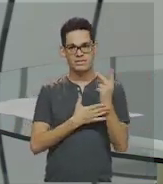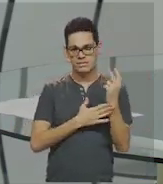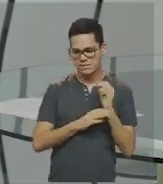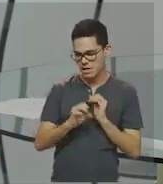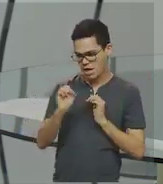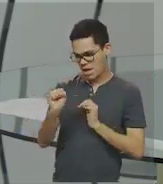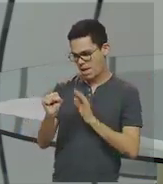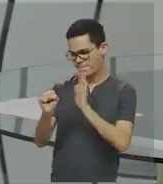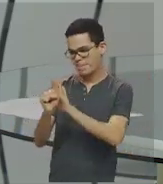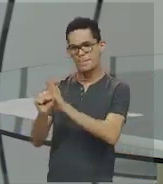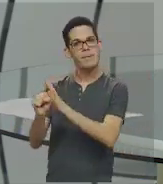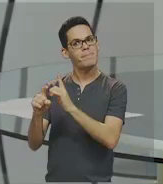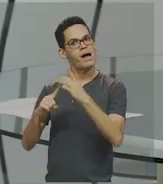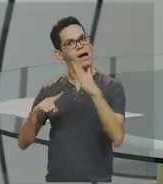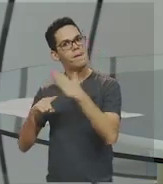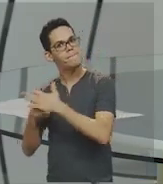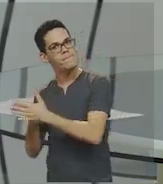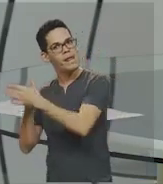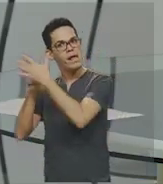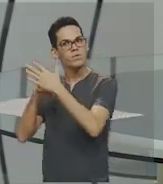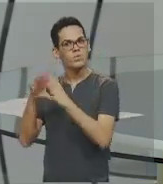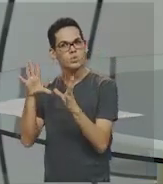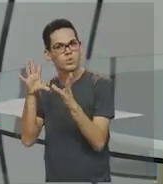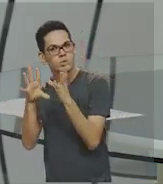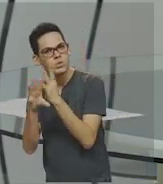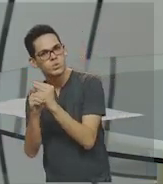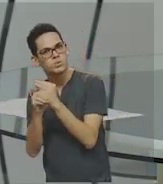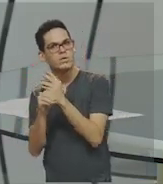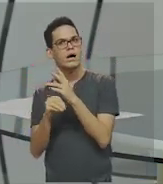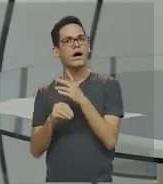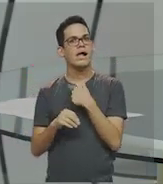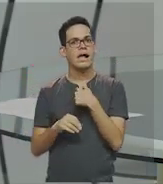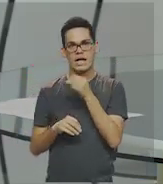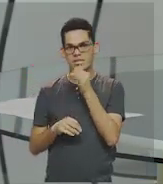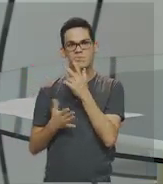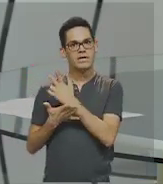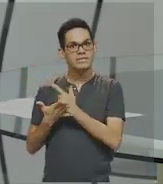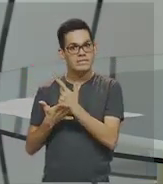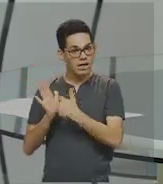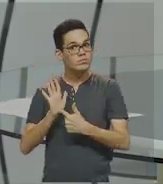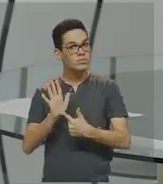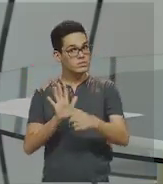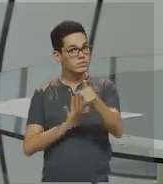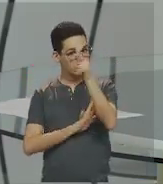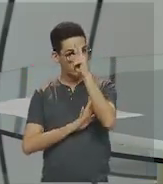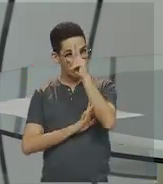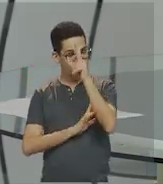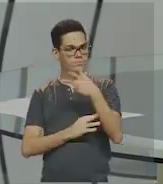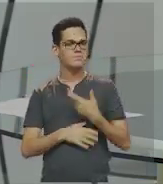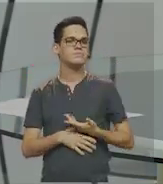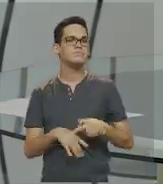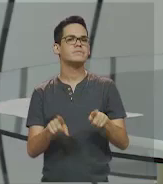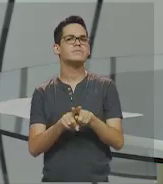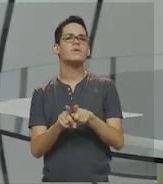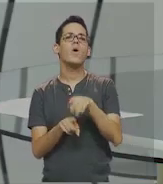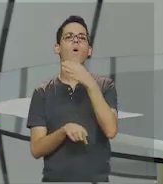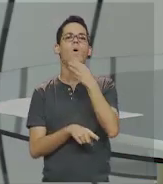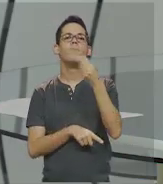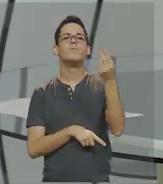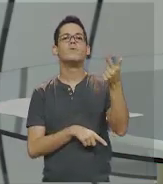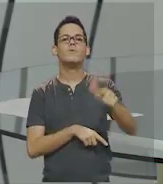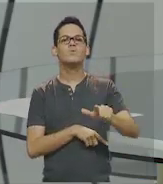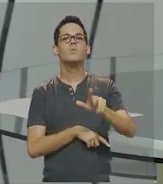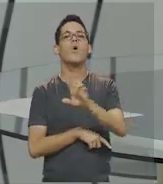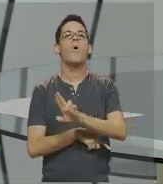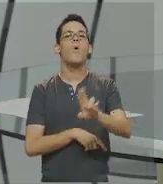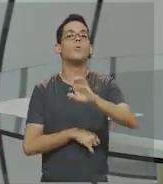acumular mais pregos de um lado, não formando sombreado. Mostrei isso para vocês na aula. O próprio Vicky Muniz, que utilizou